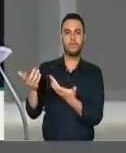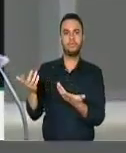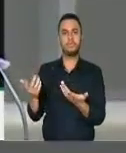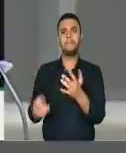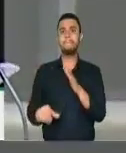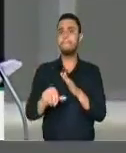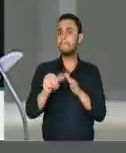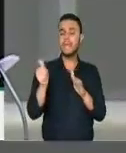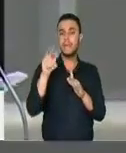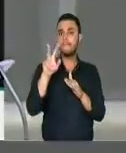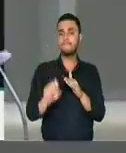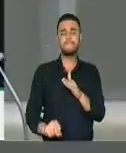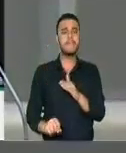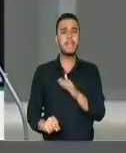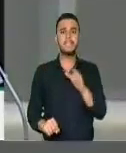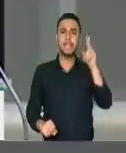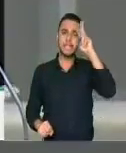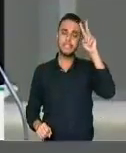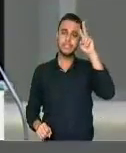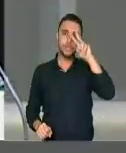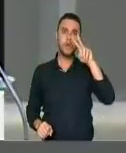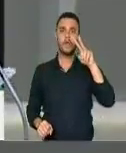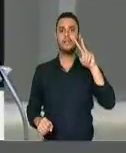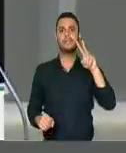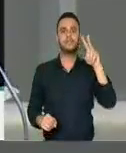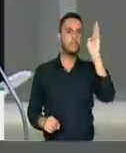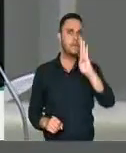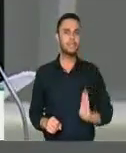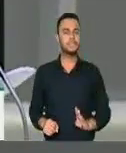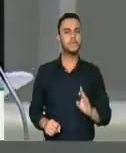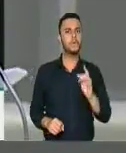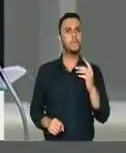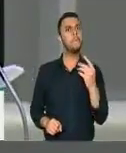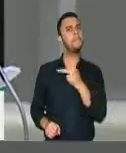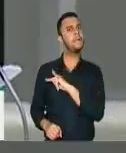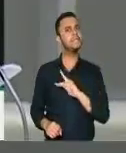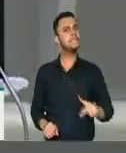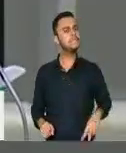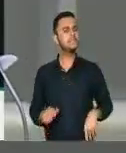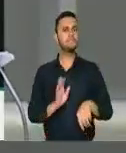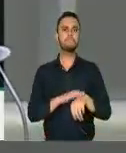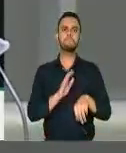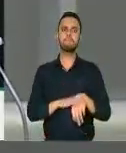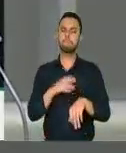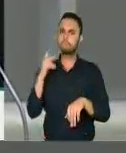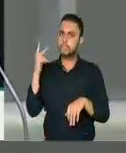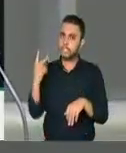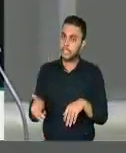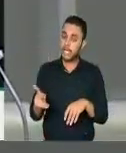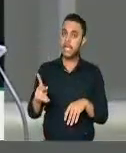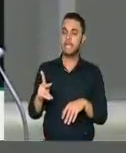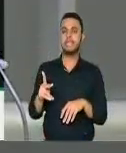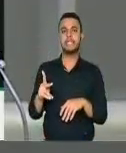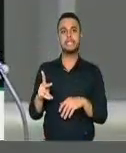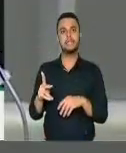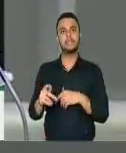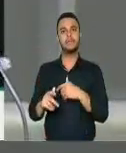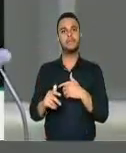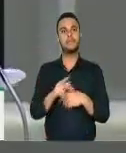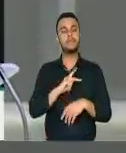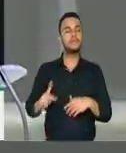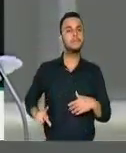na história da República, um presidente no exercício do mandato é denunciado por crime